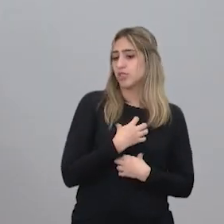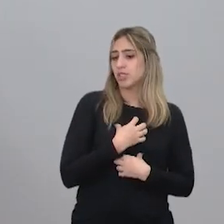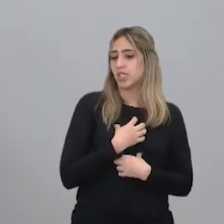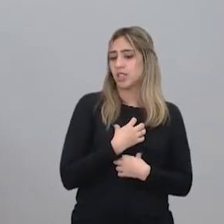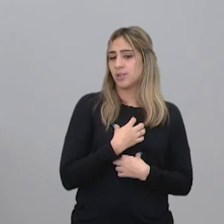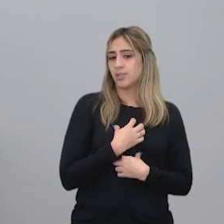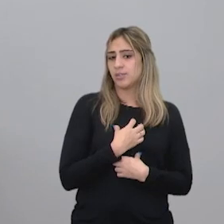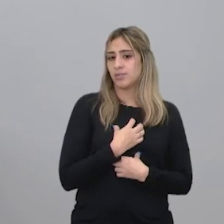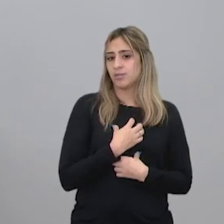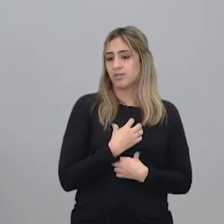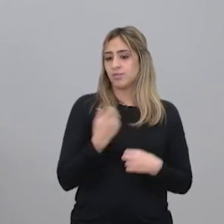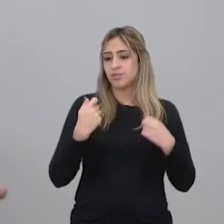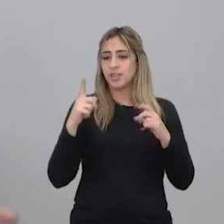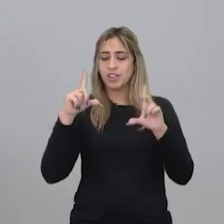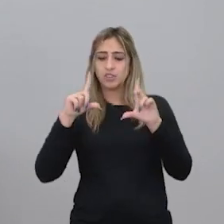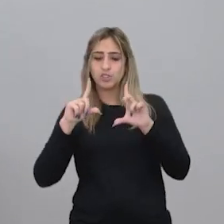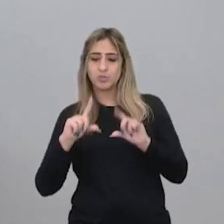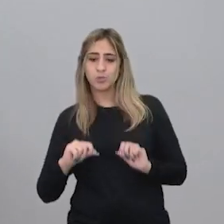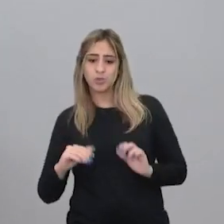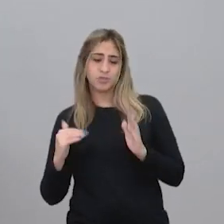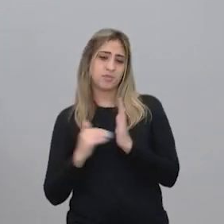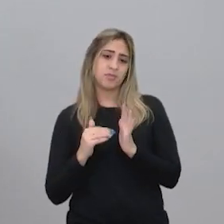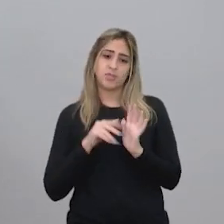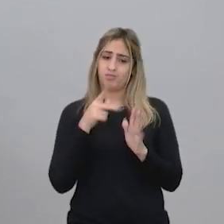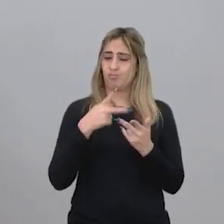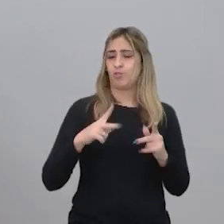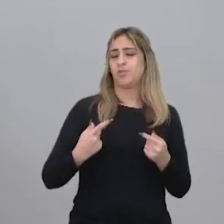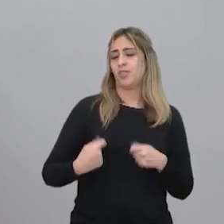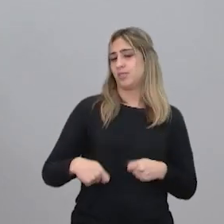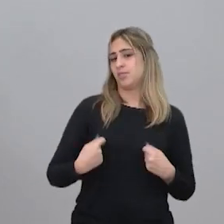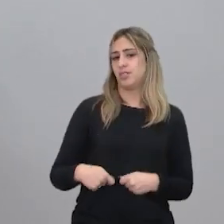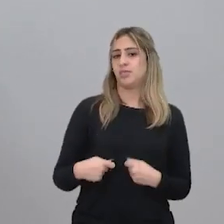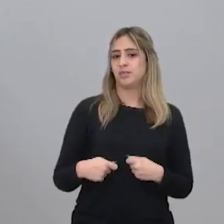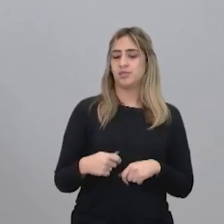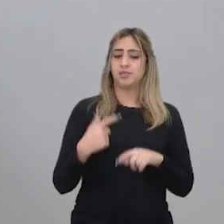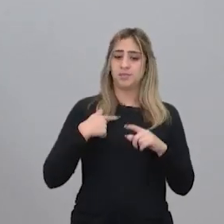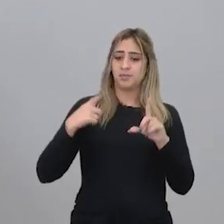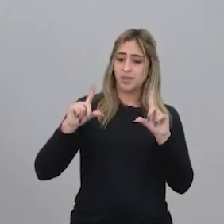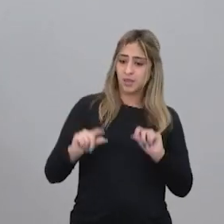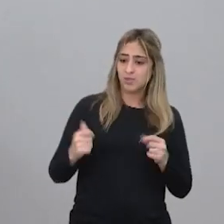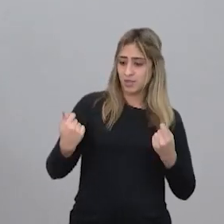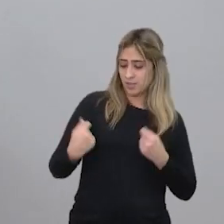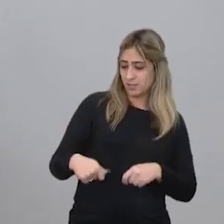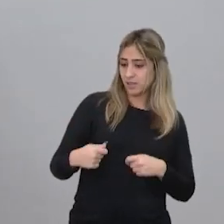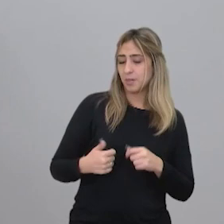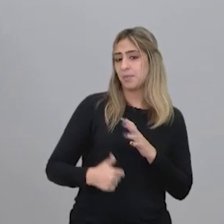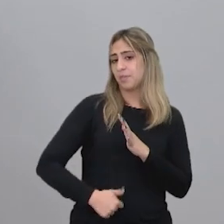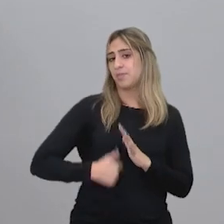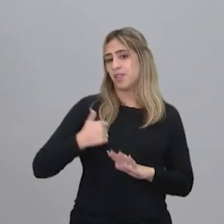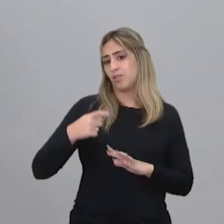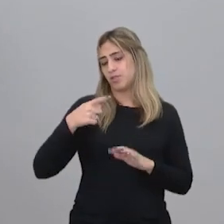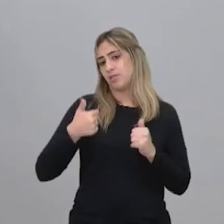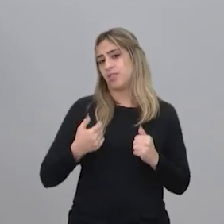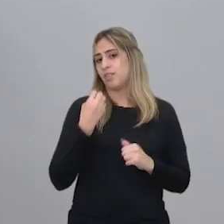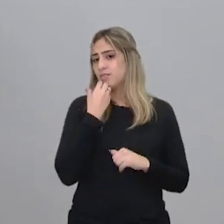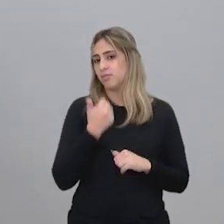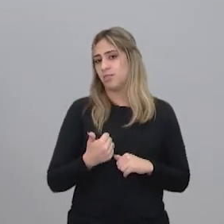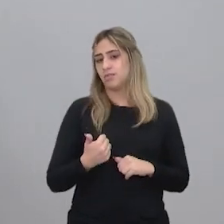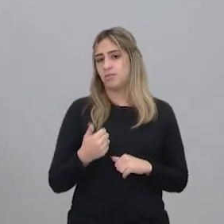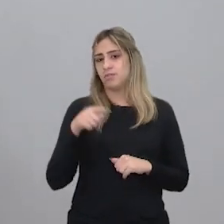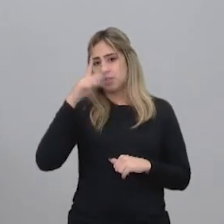praticamente... você tem que diminuir ao máximo a sua necessidade. Quanto menos necessidade, melhor você fica. Se você é uma pessoa